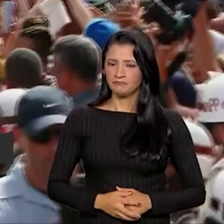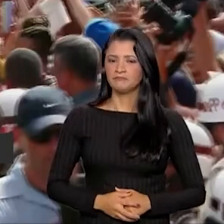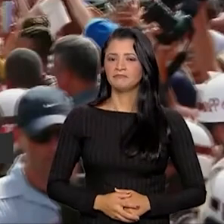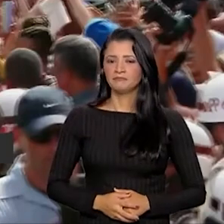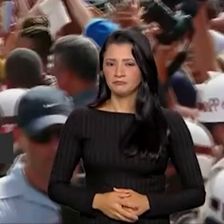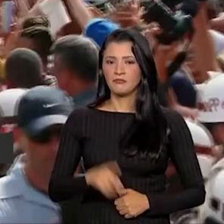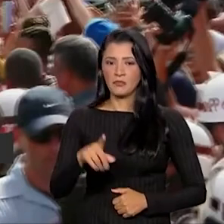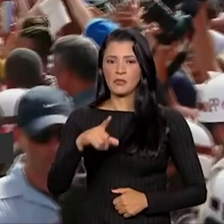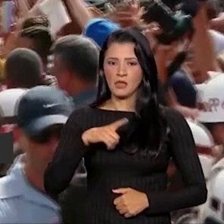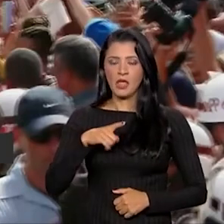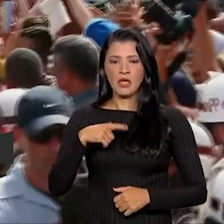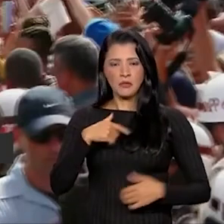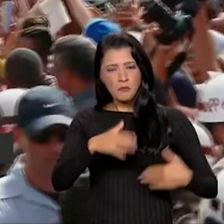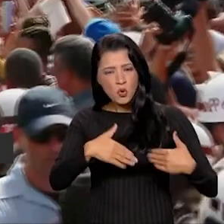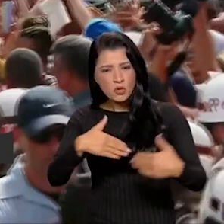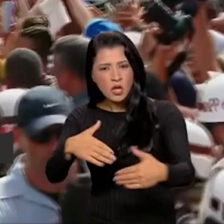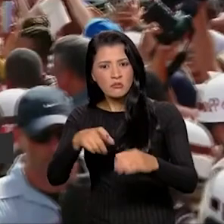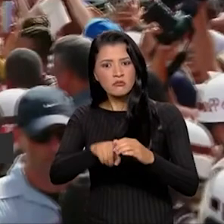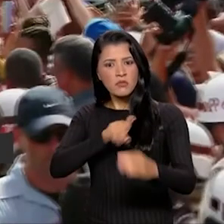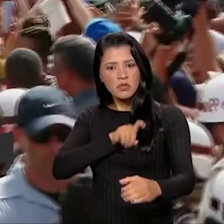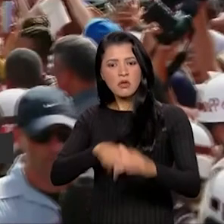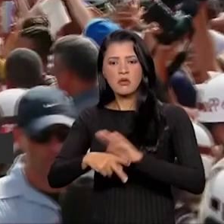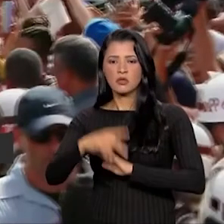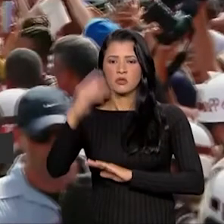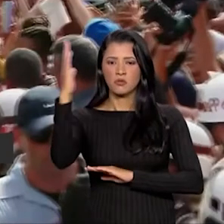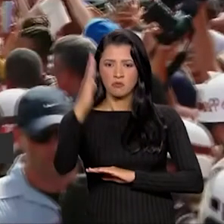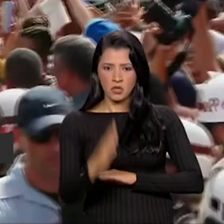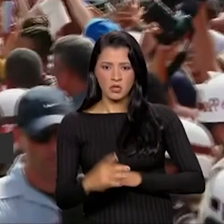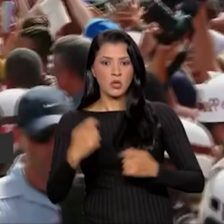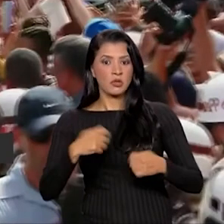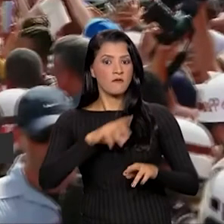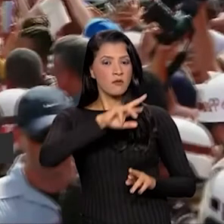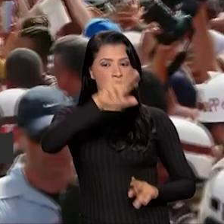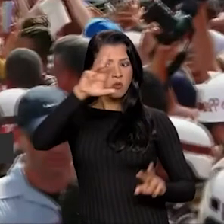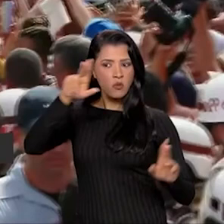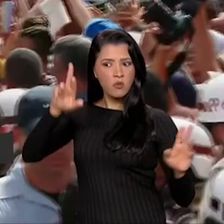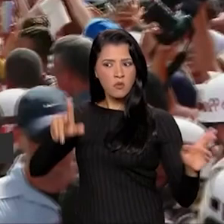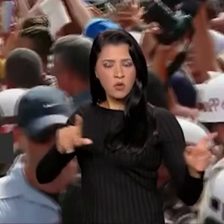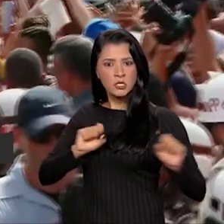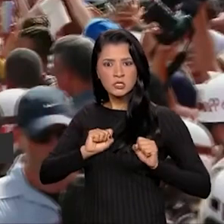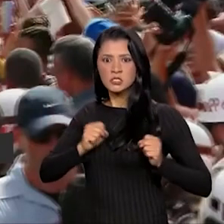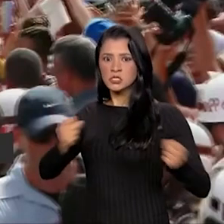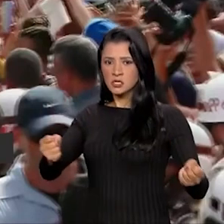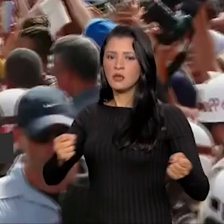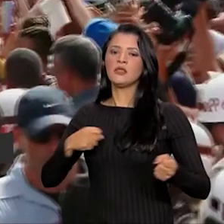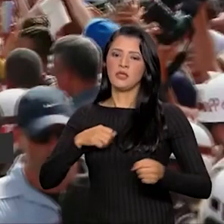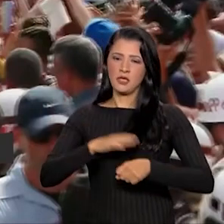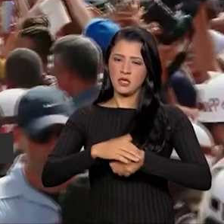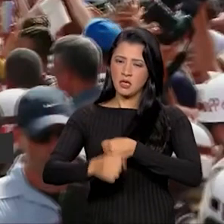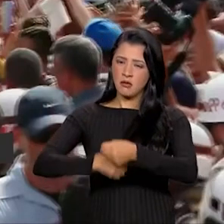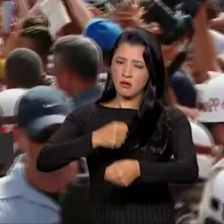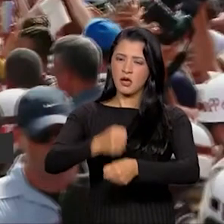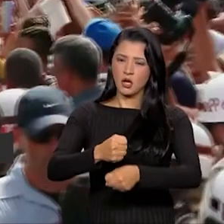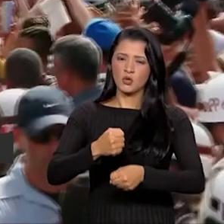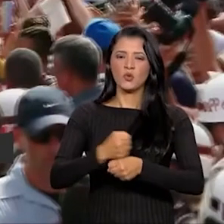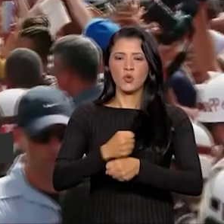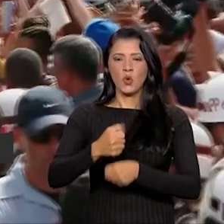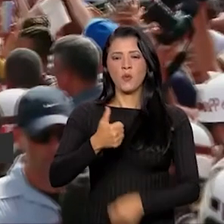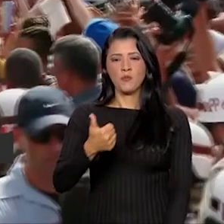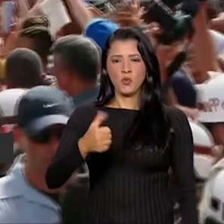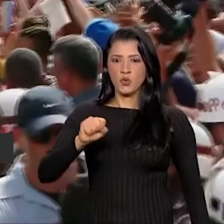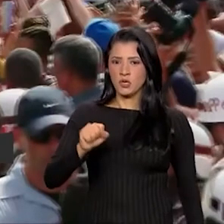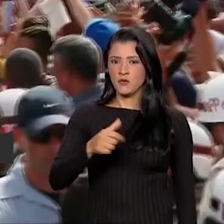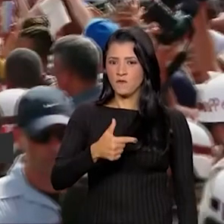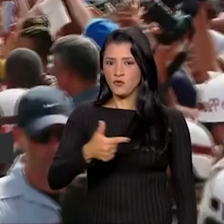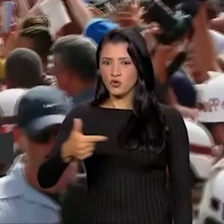O processo de independência do Brasil teve desdobramentos diferentes ao longo dos anos de 1822